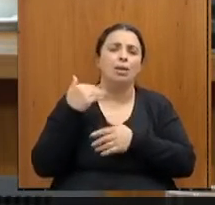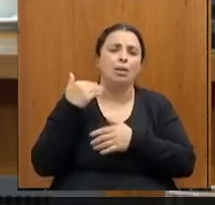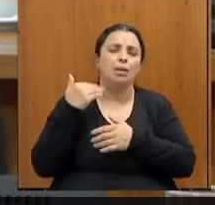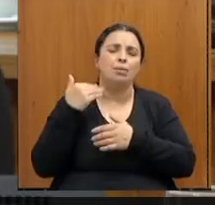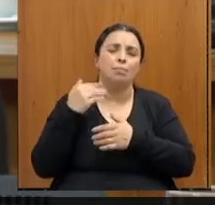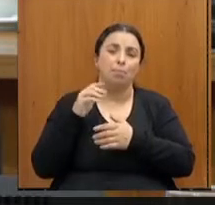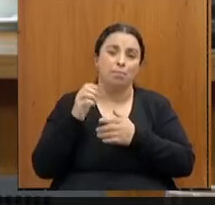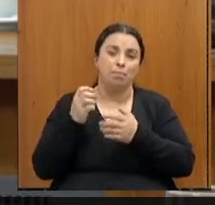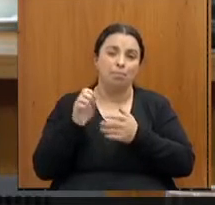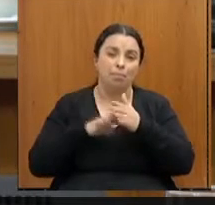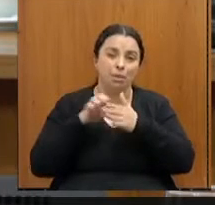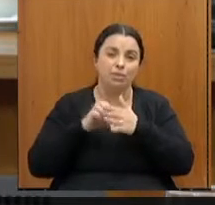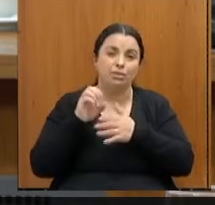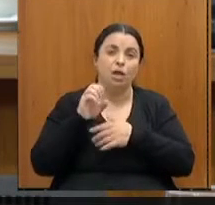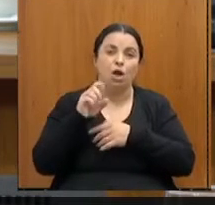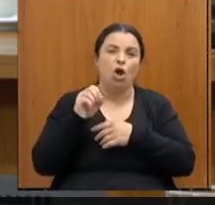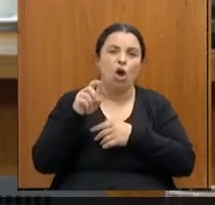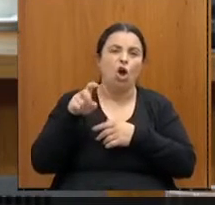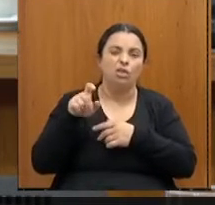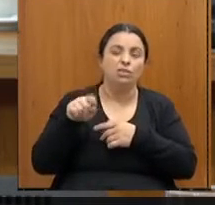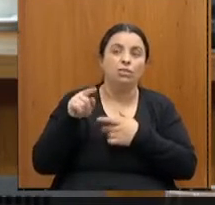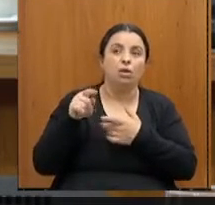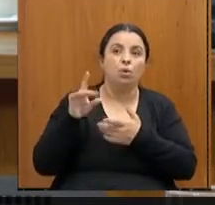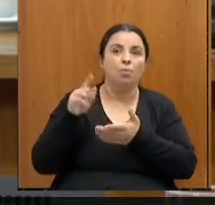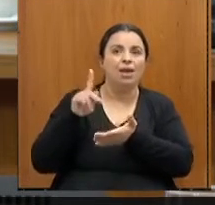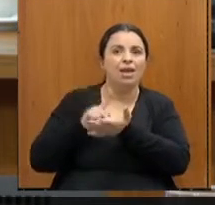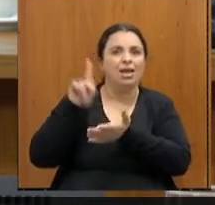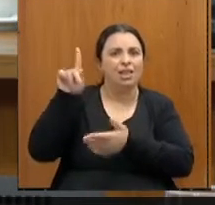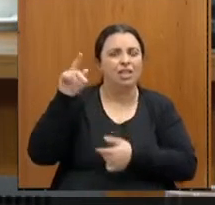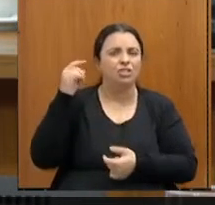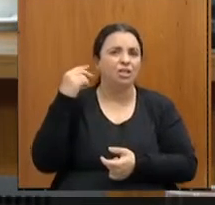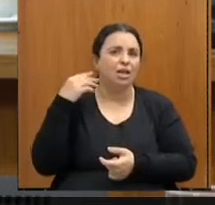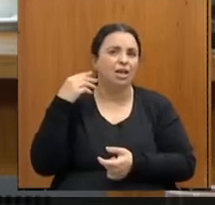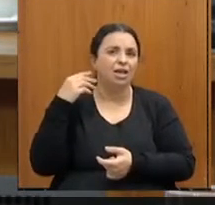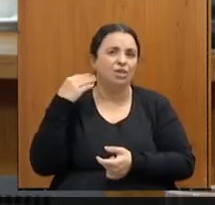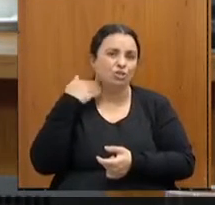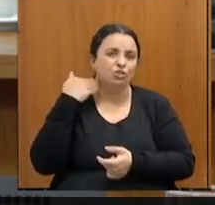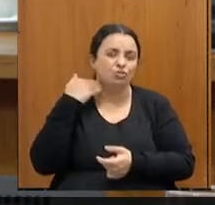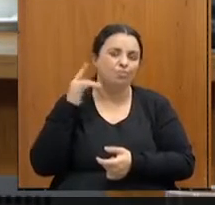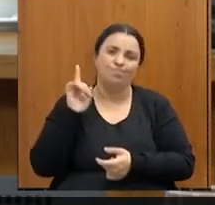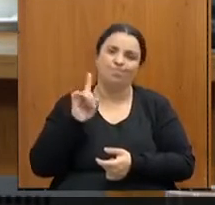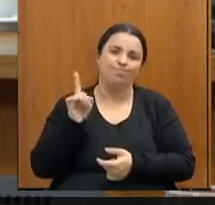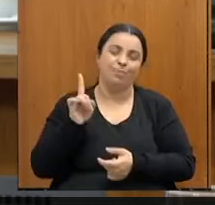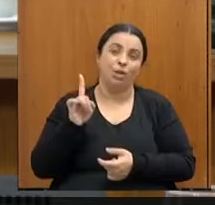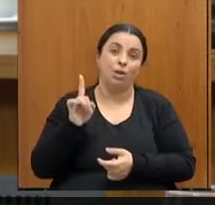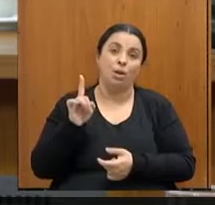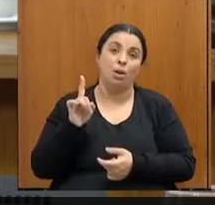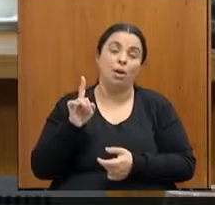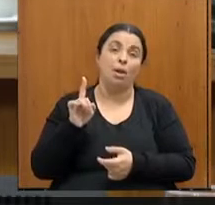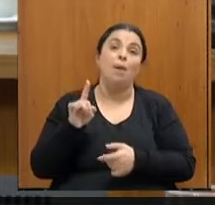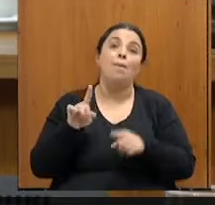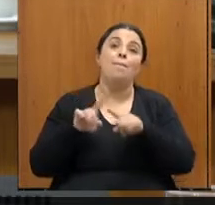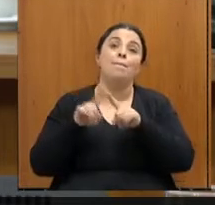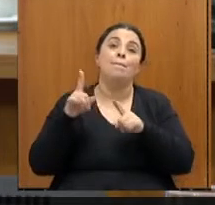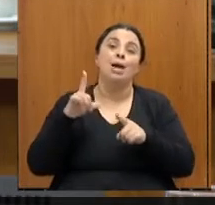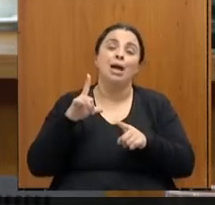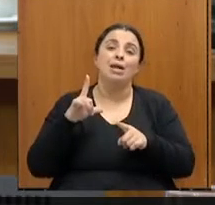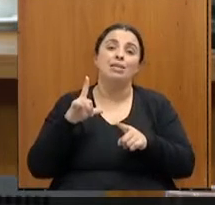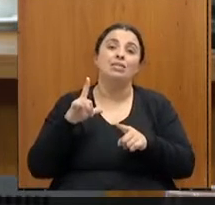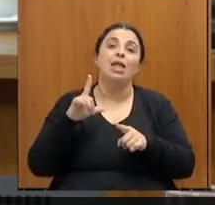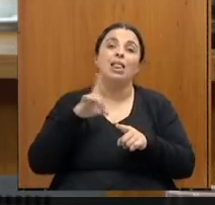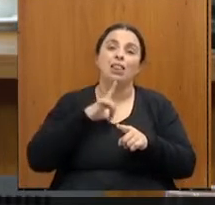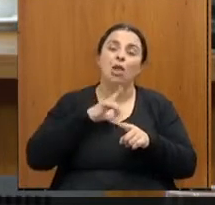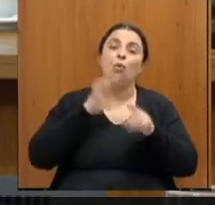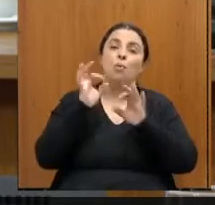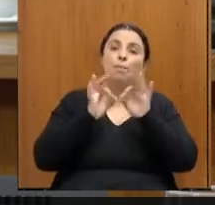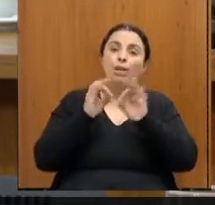Juiz de Fora mas aquilo que ela deixou em sua crise que é o plano de desenvolvimento este sim está firme e